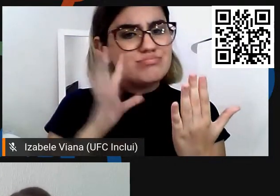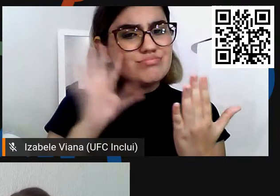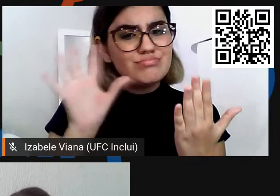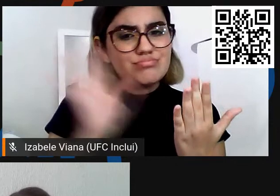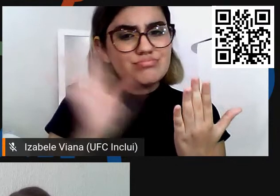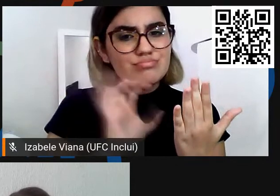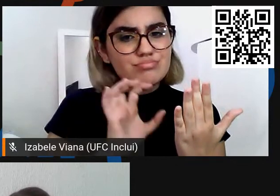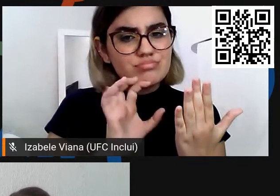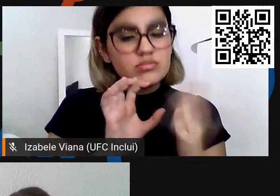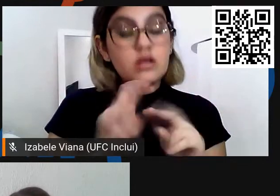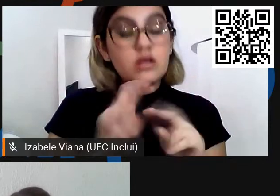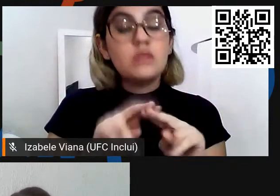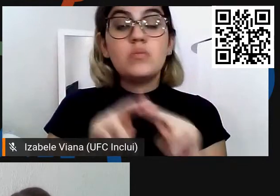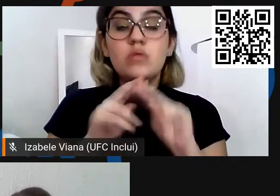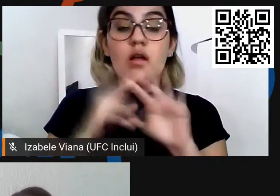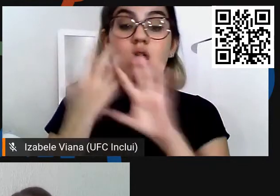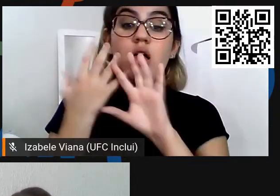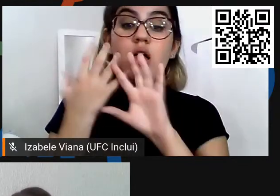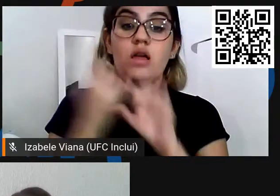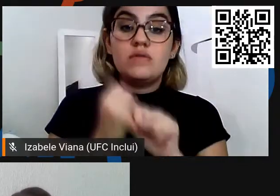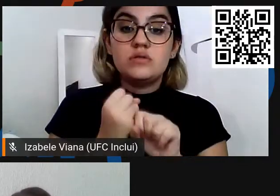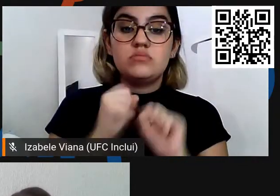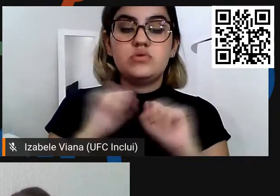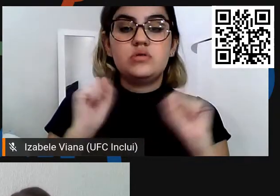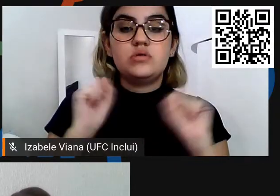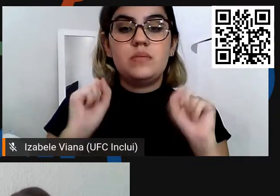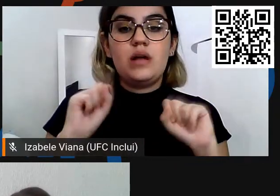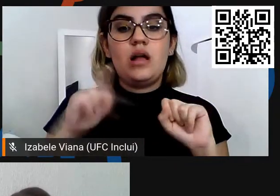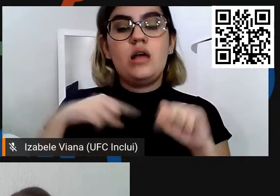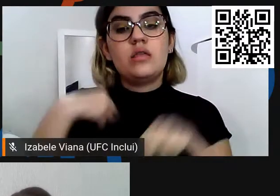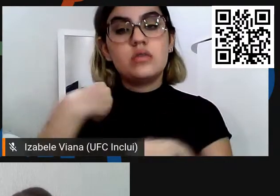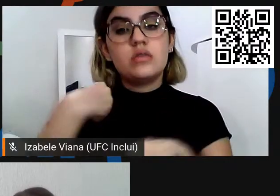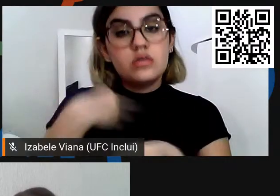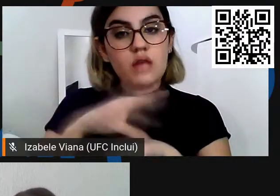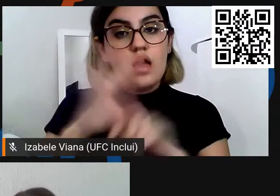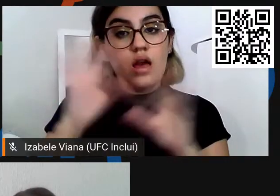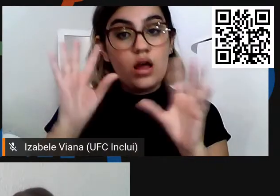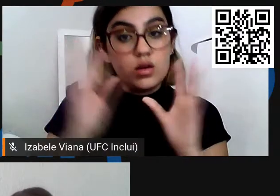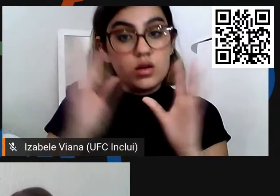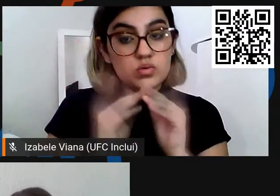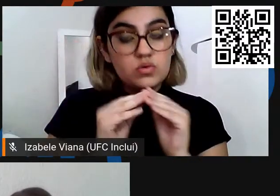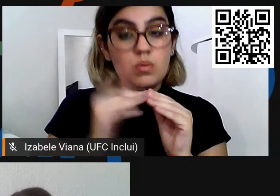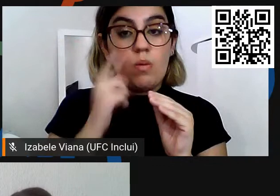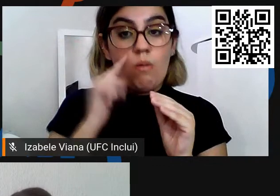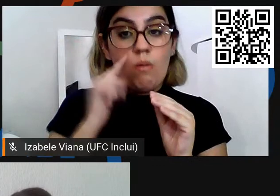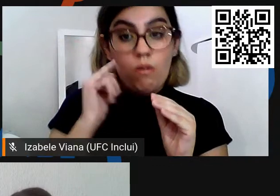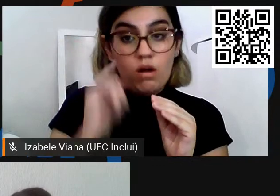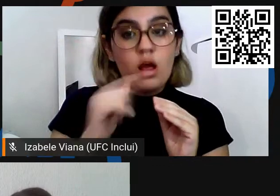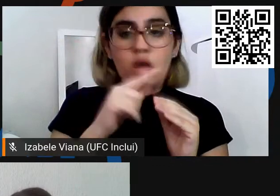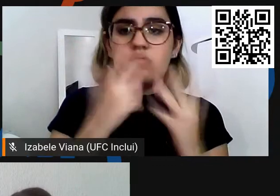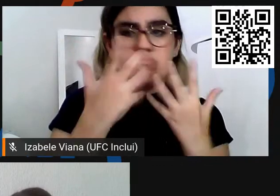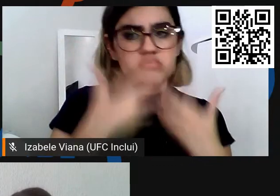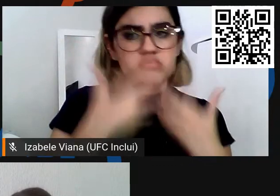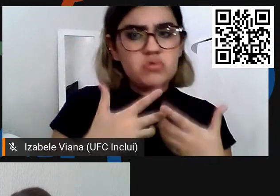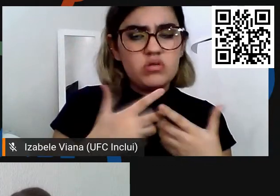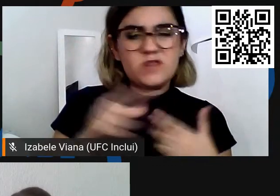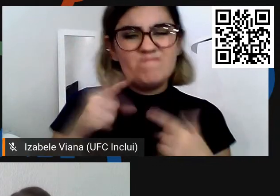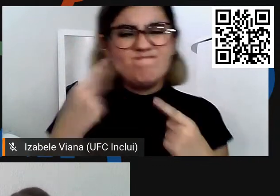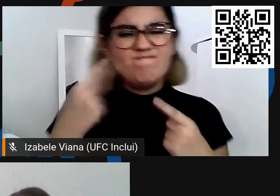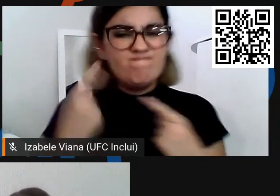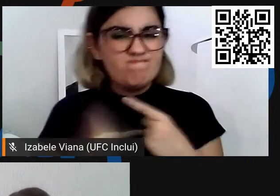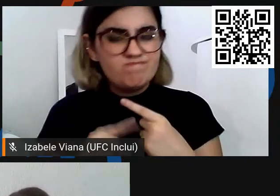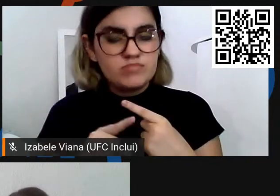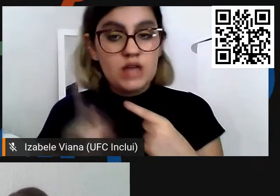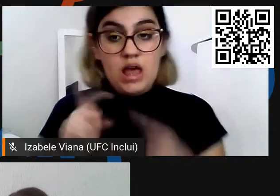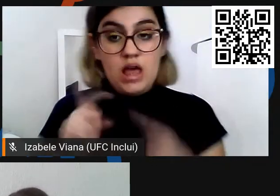objetivo dela é resumir para você, digerir e dizer, olha, funciona, não funciona, é esse o valor, é isso.